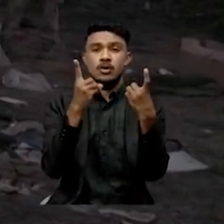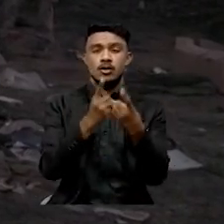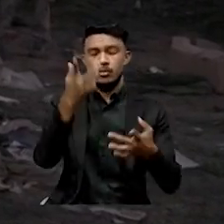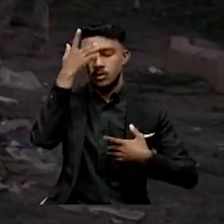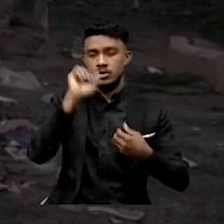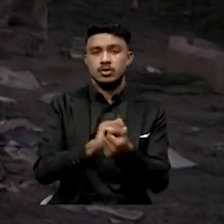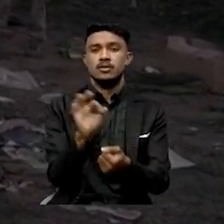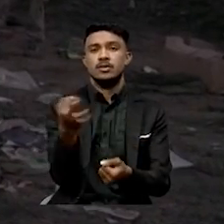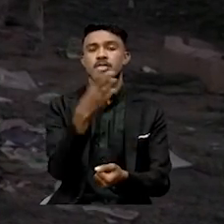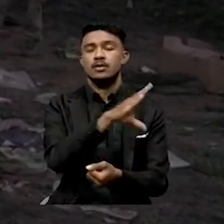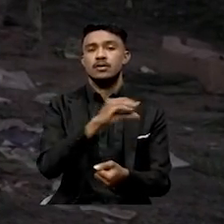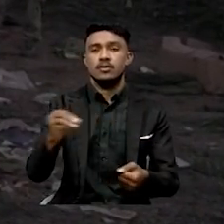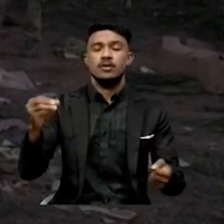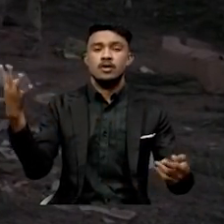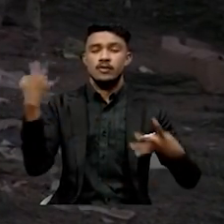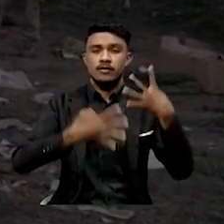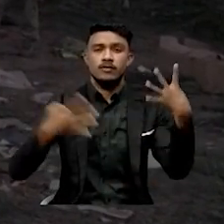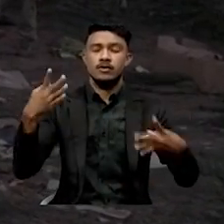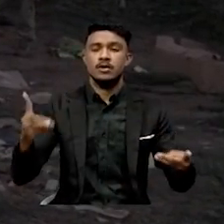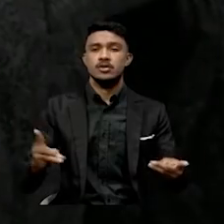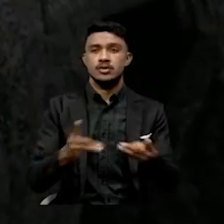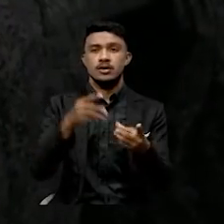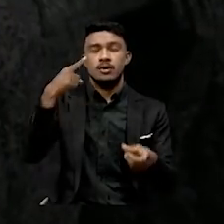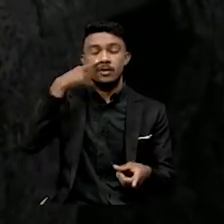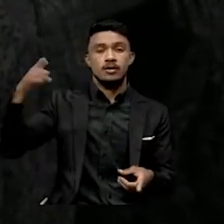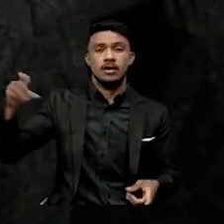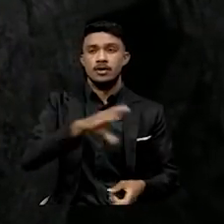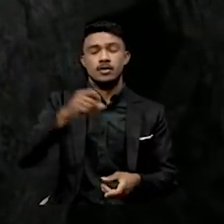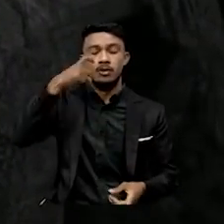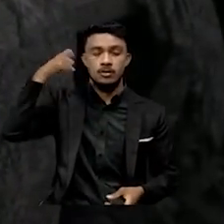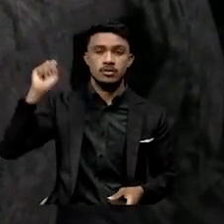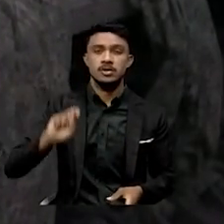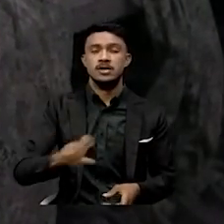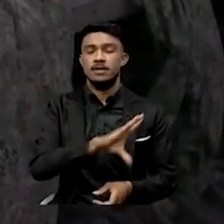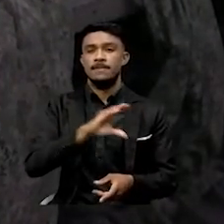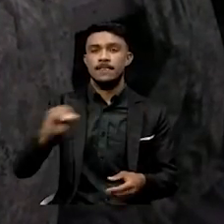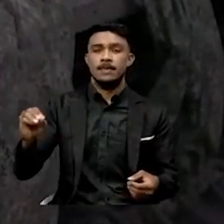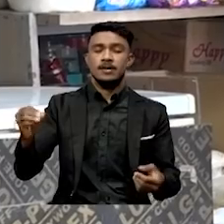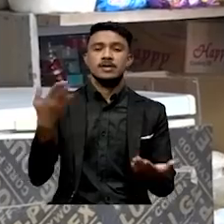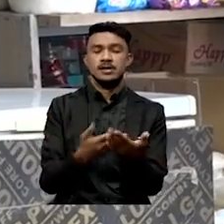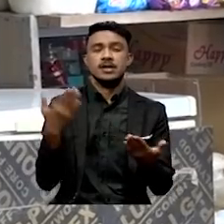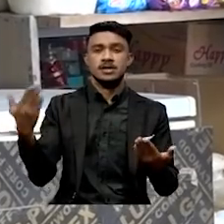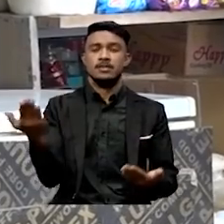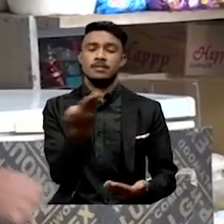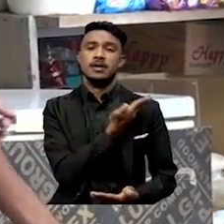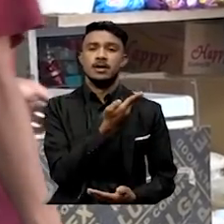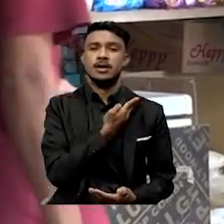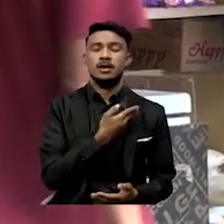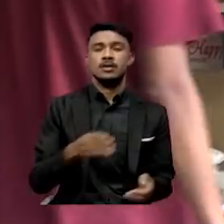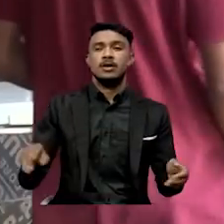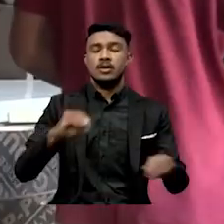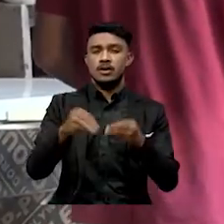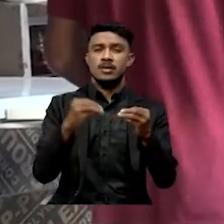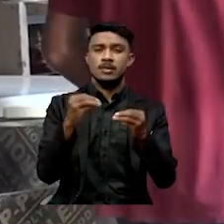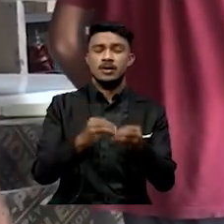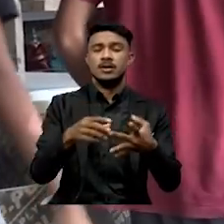nomos funo entre nação Ucrânia ou Rússia, tamba ne, folin necessidade básica sae, liu-liu, mina zona